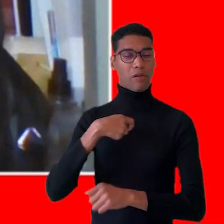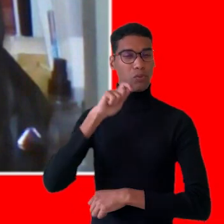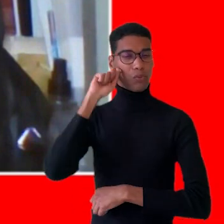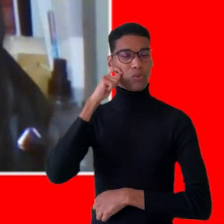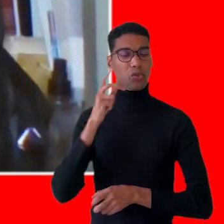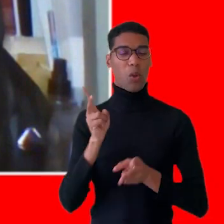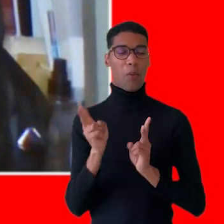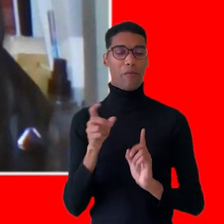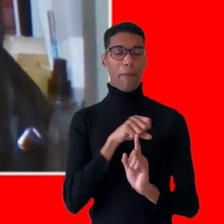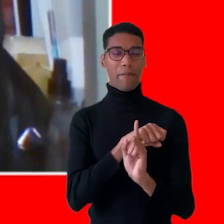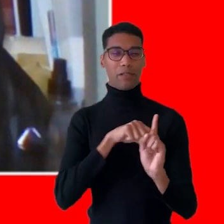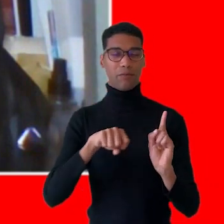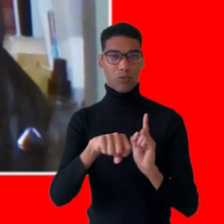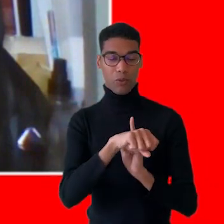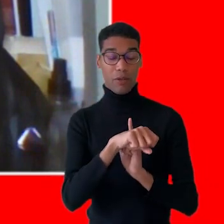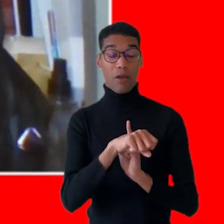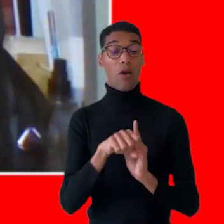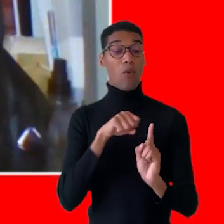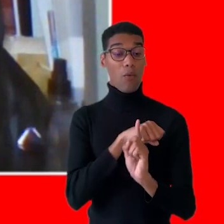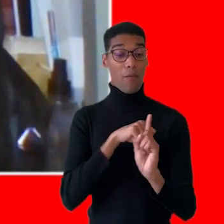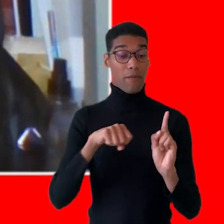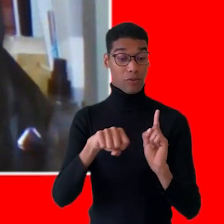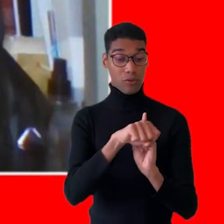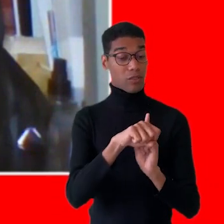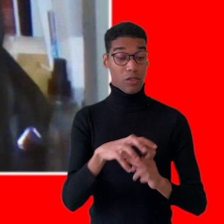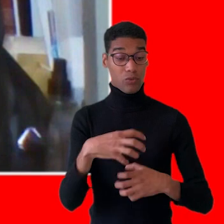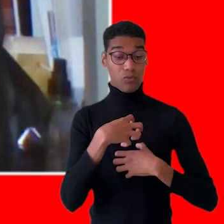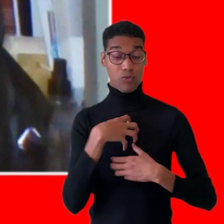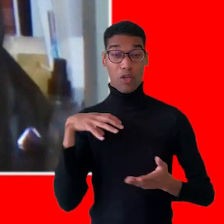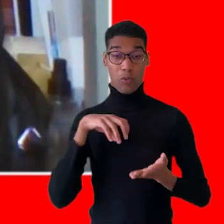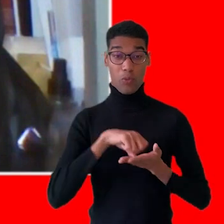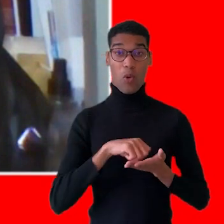sobre uma mesma sociedade, uma sociedade colonial.